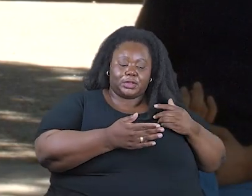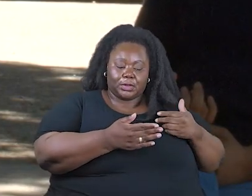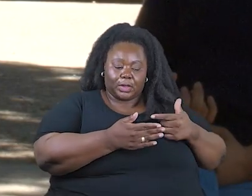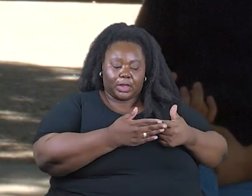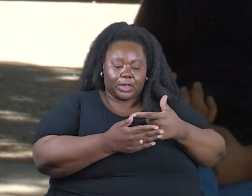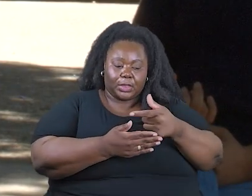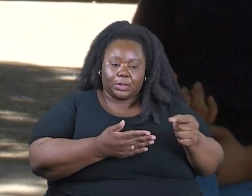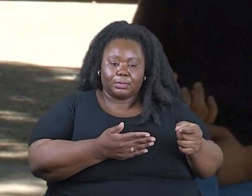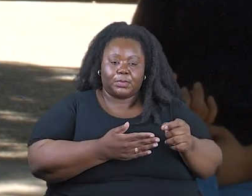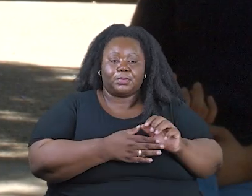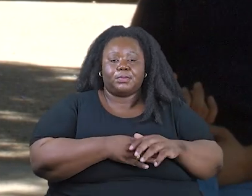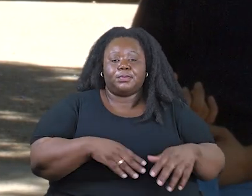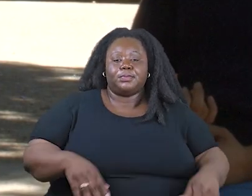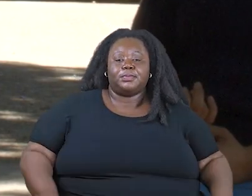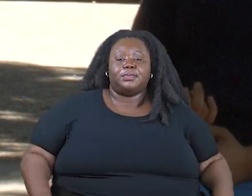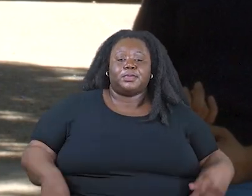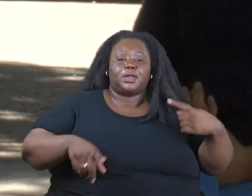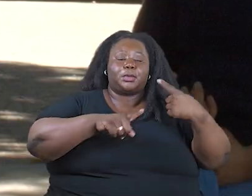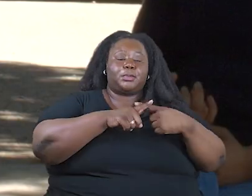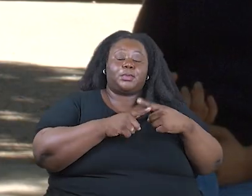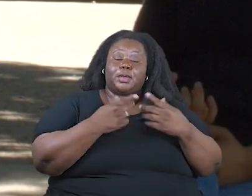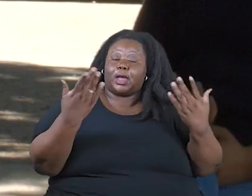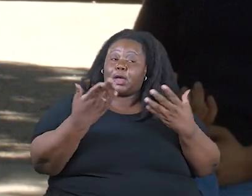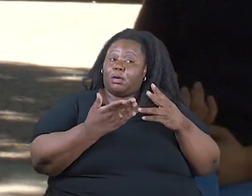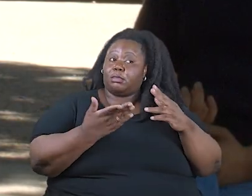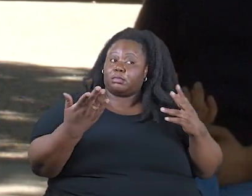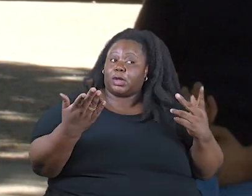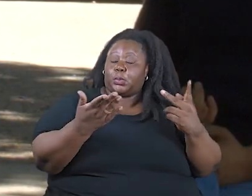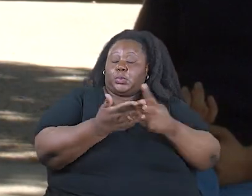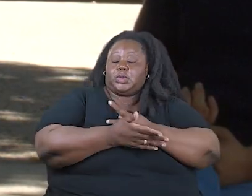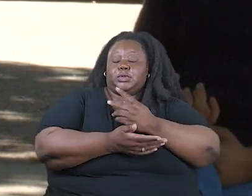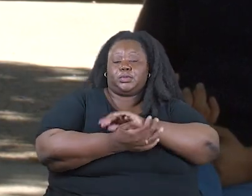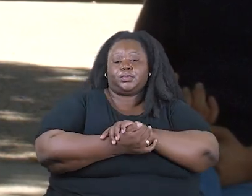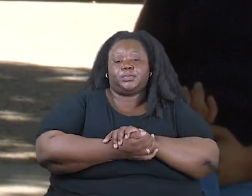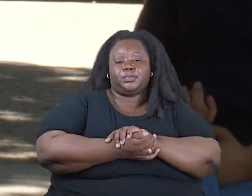2000. Porque se tornou uma coisa...